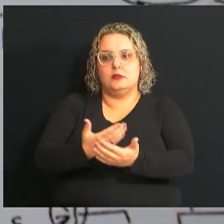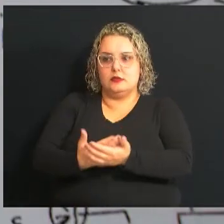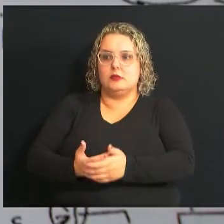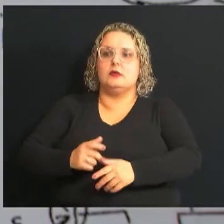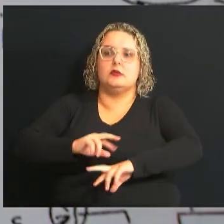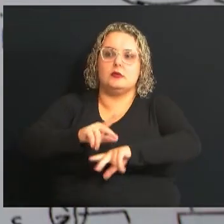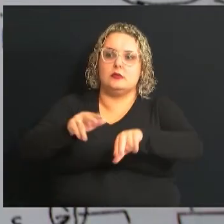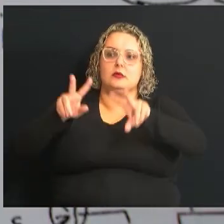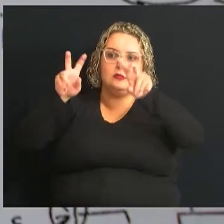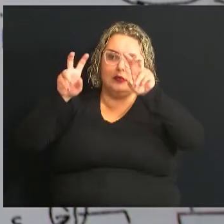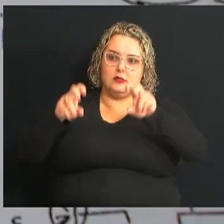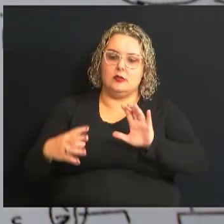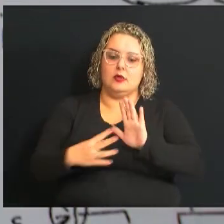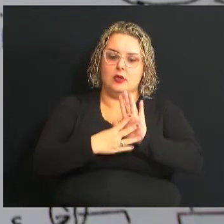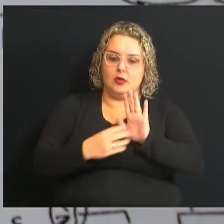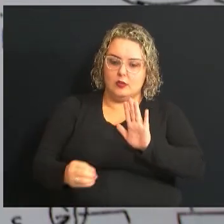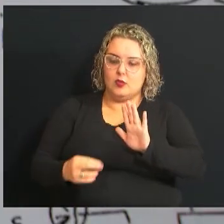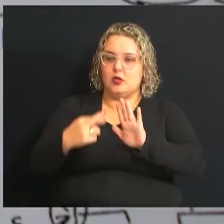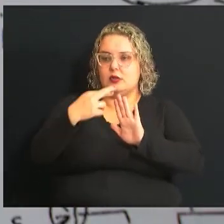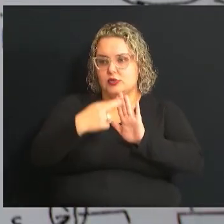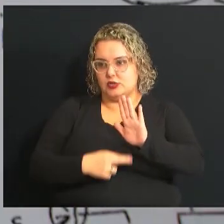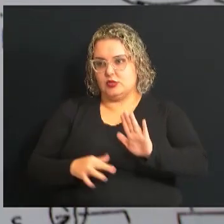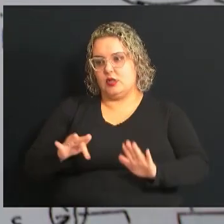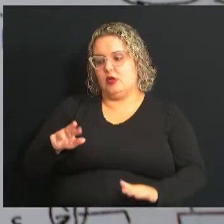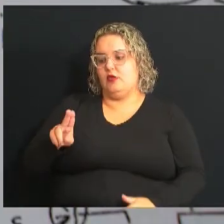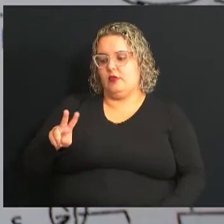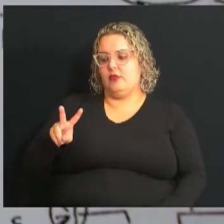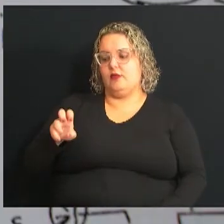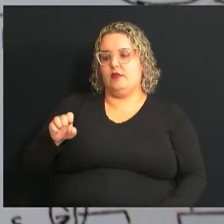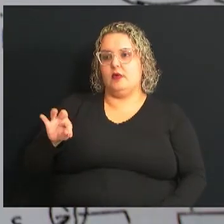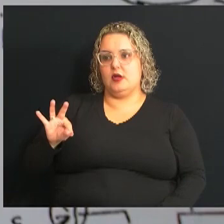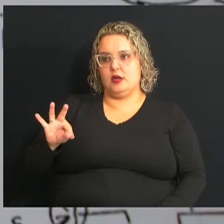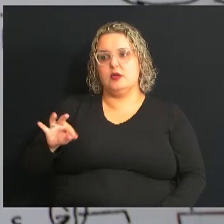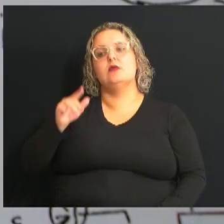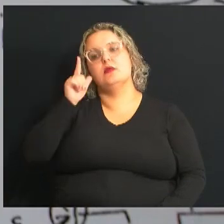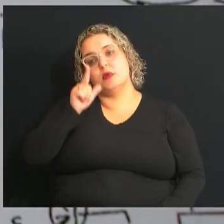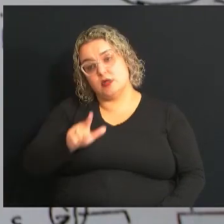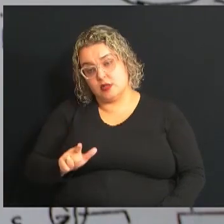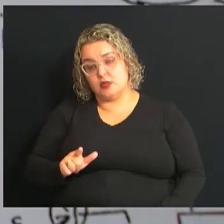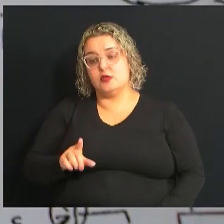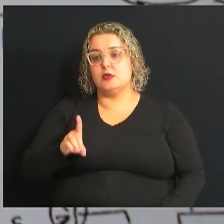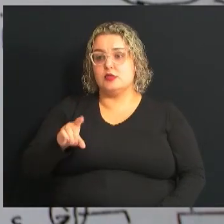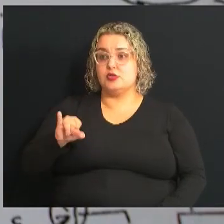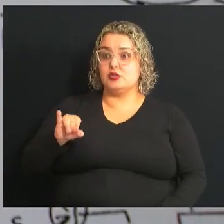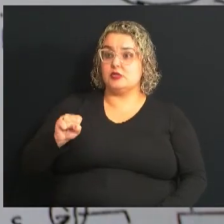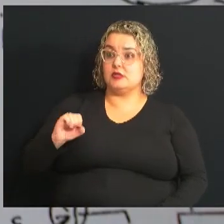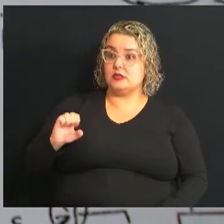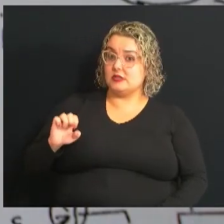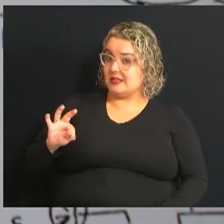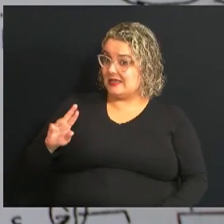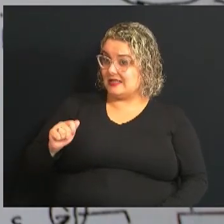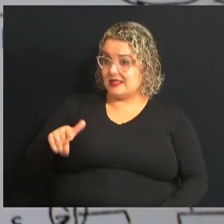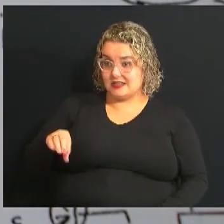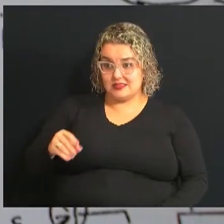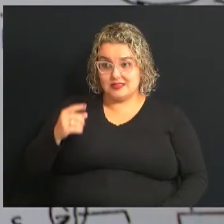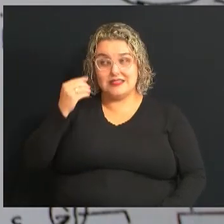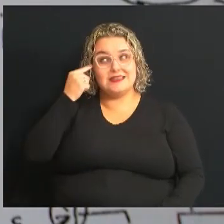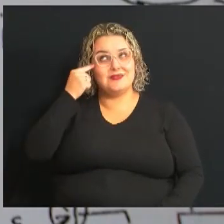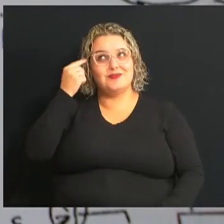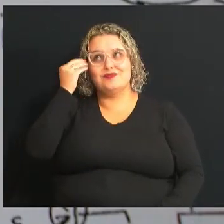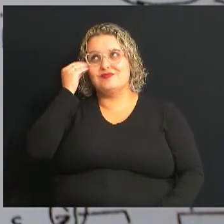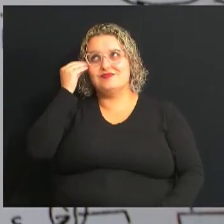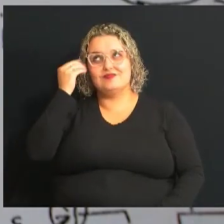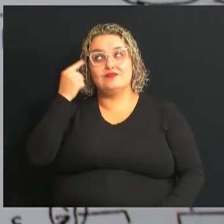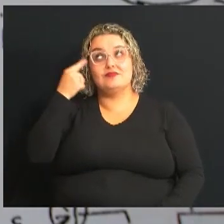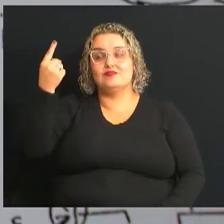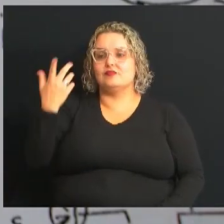temas e modelos de redação, ele vai conseguir fazer a dissertação que a FUVEST cobra. Mas, assim, ficar tentando adivinhar agora, essa